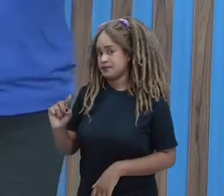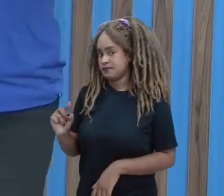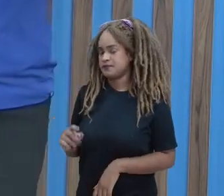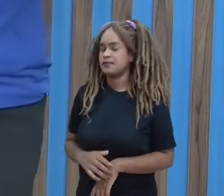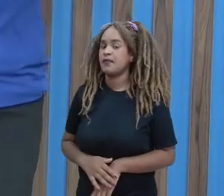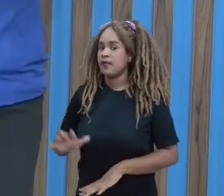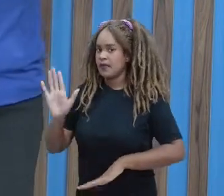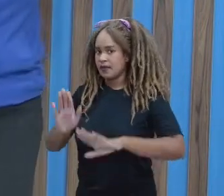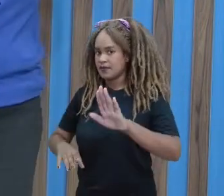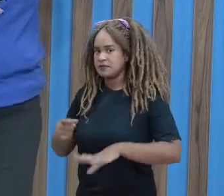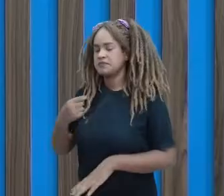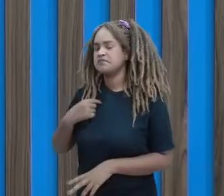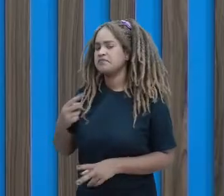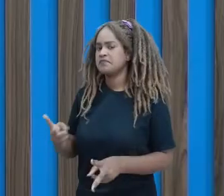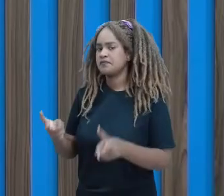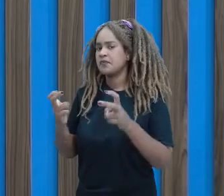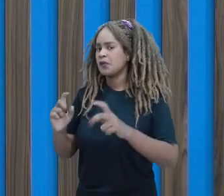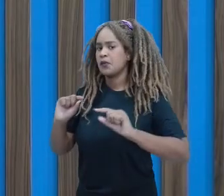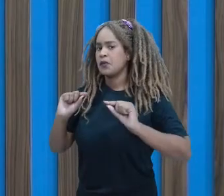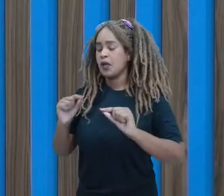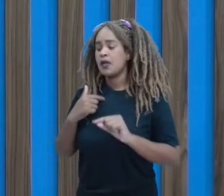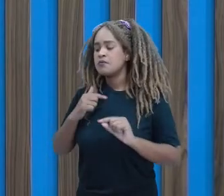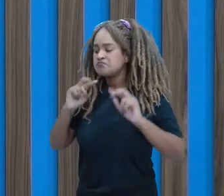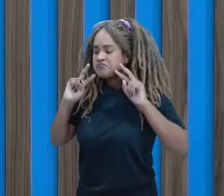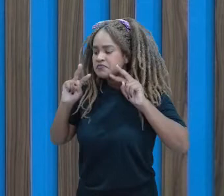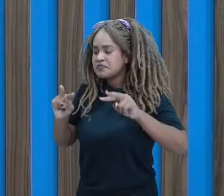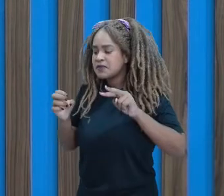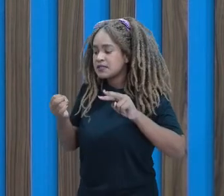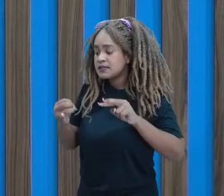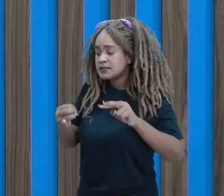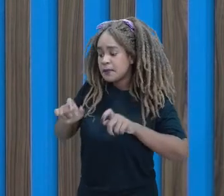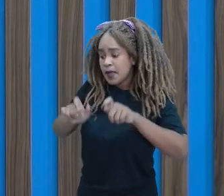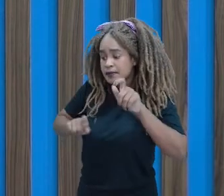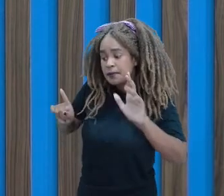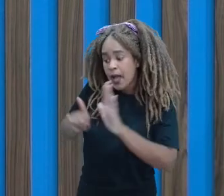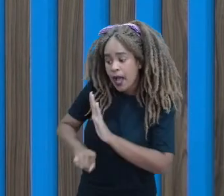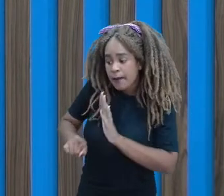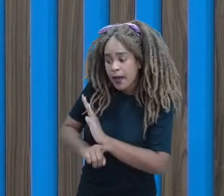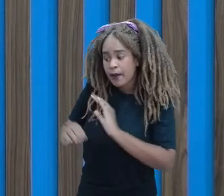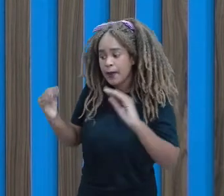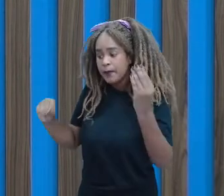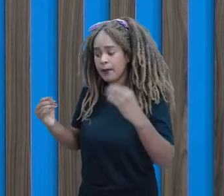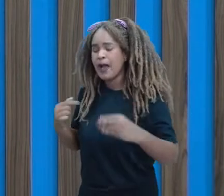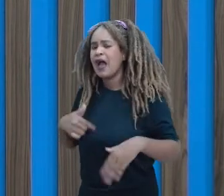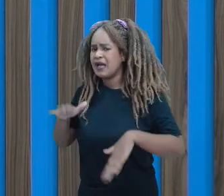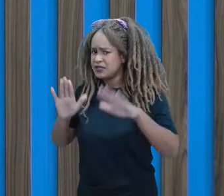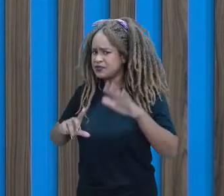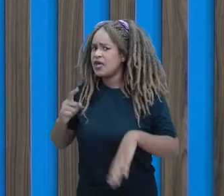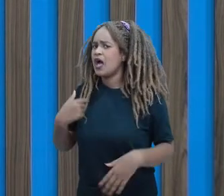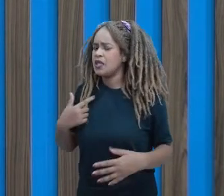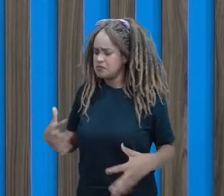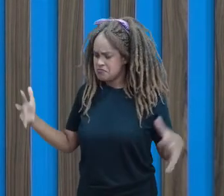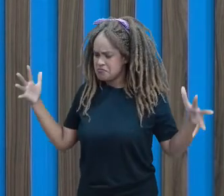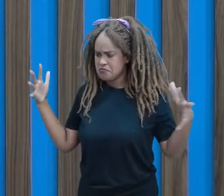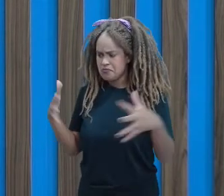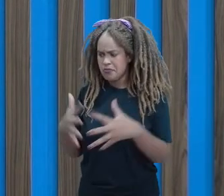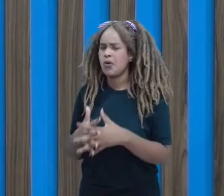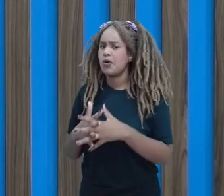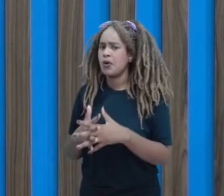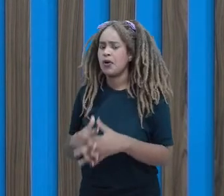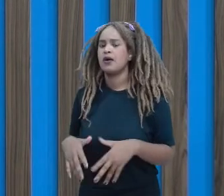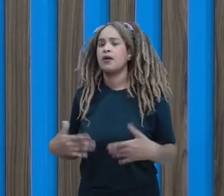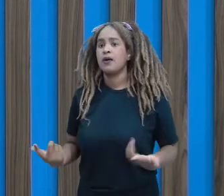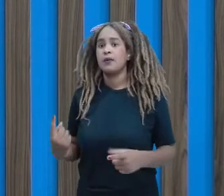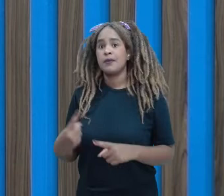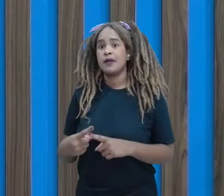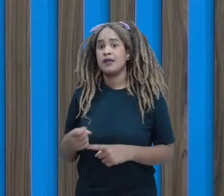Carol, eu percebo, estava dando uma olhadinha aqui, ver se alguém estava fazendo perguntas, porque às vezes a gente confunde, Carol, porque se